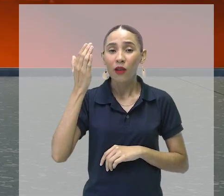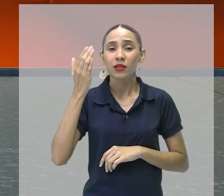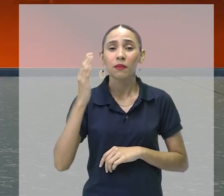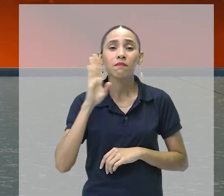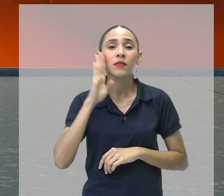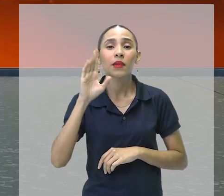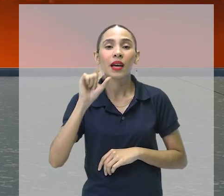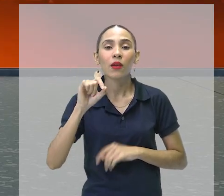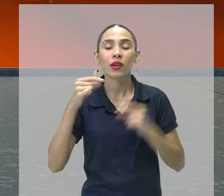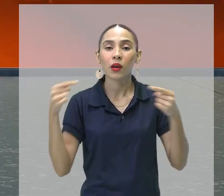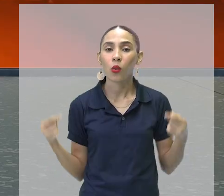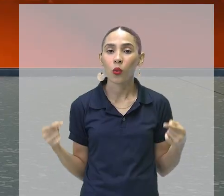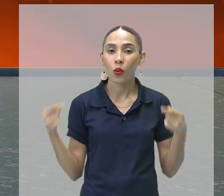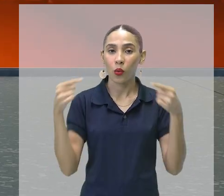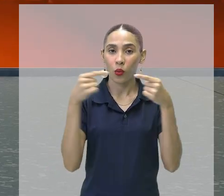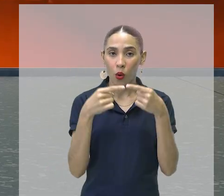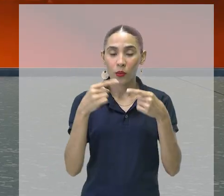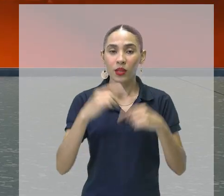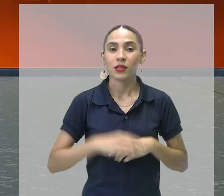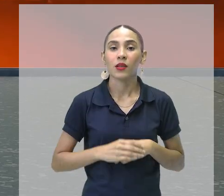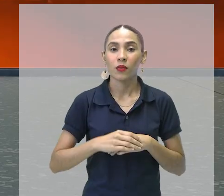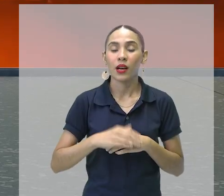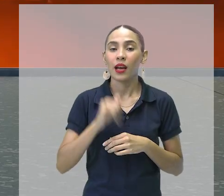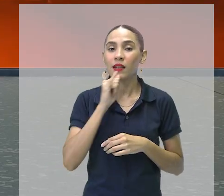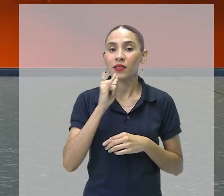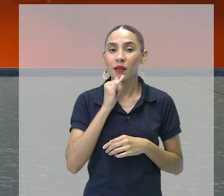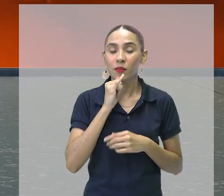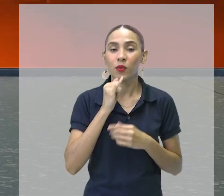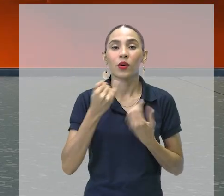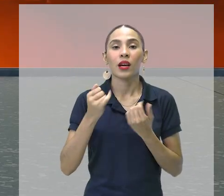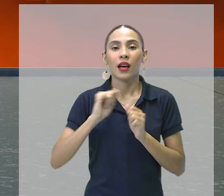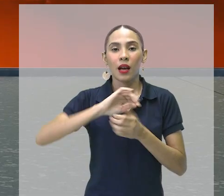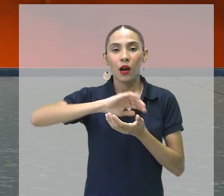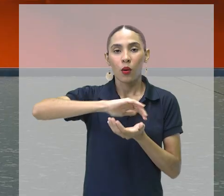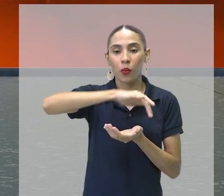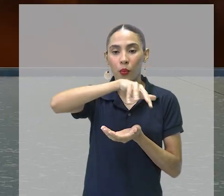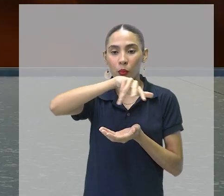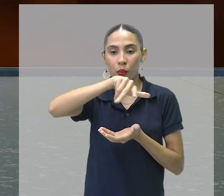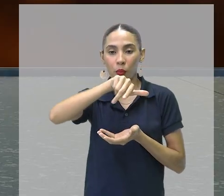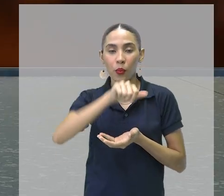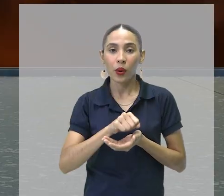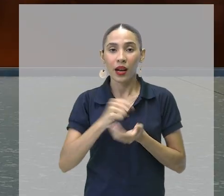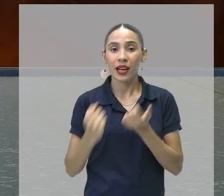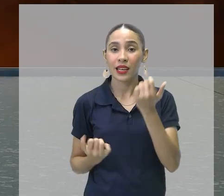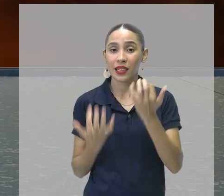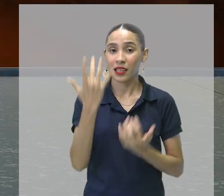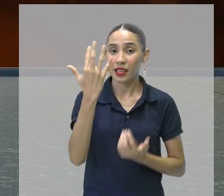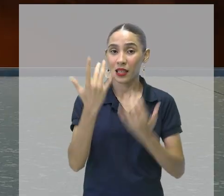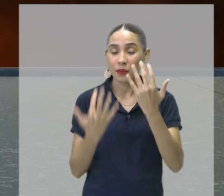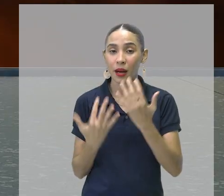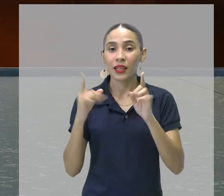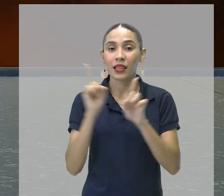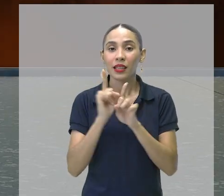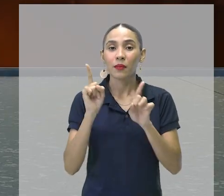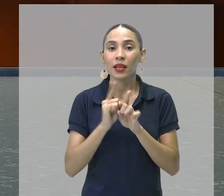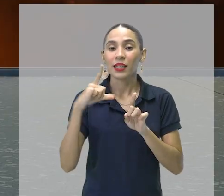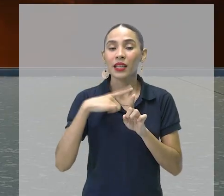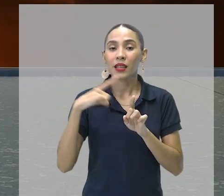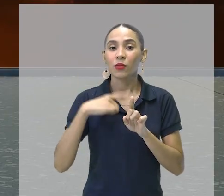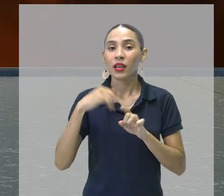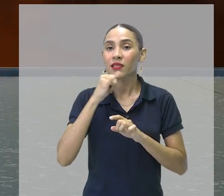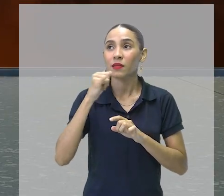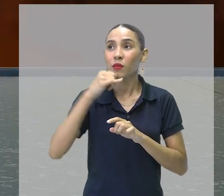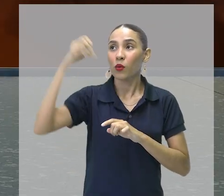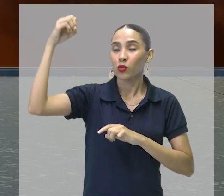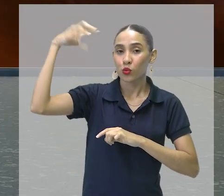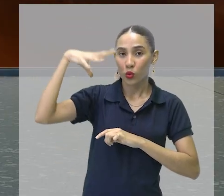causa do fenômeno é a combinação da camada de poluição das queimadas com a